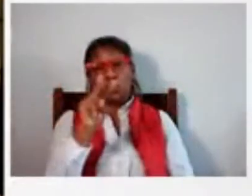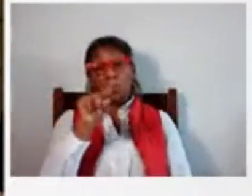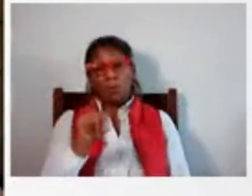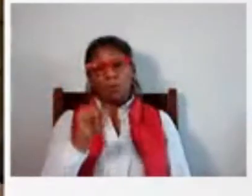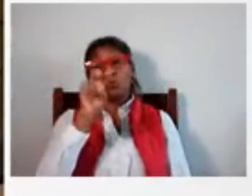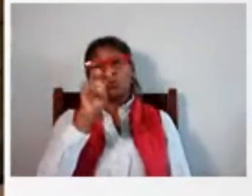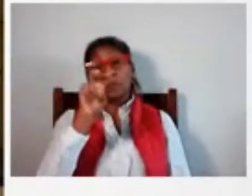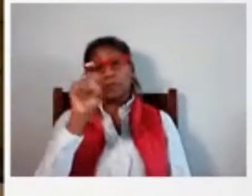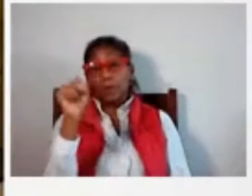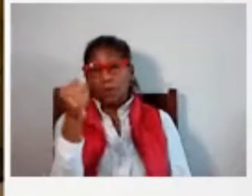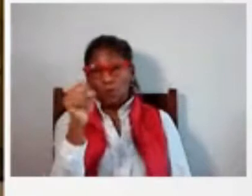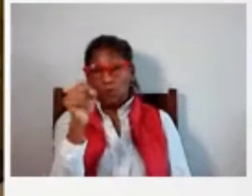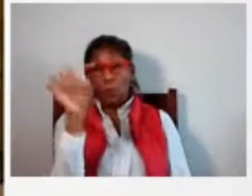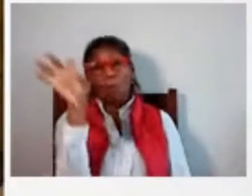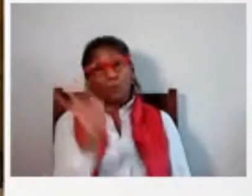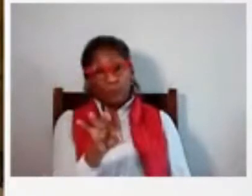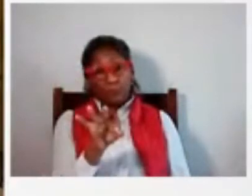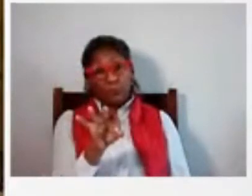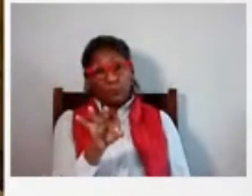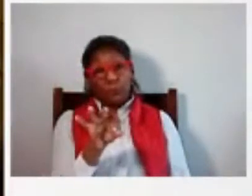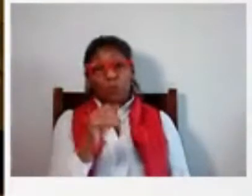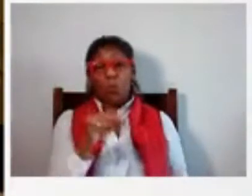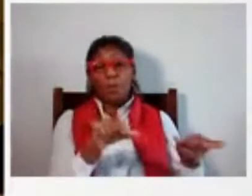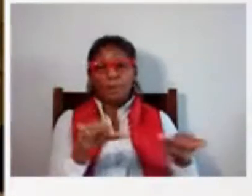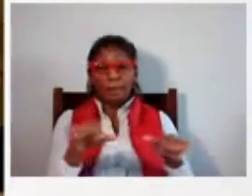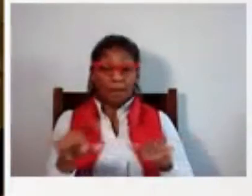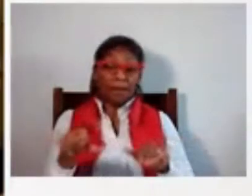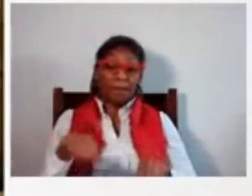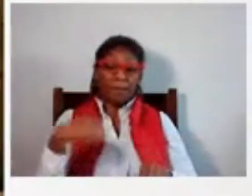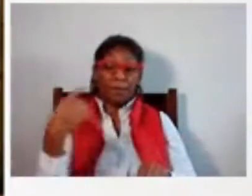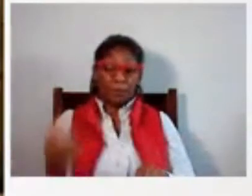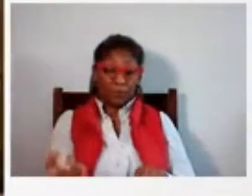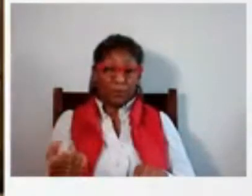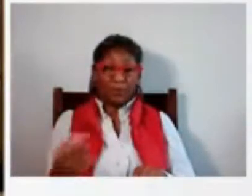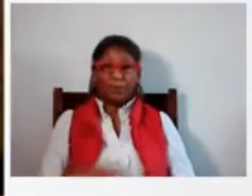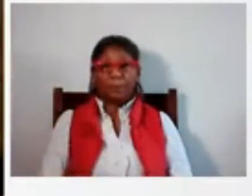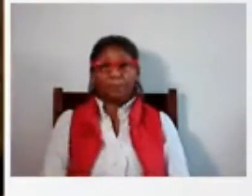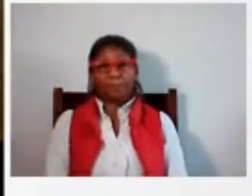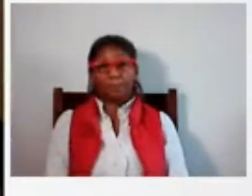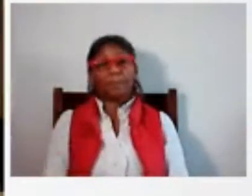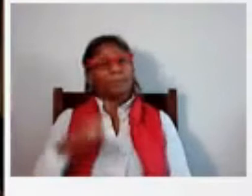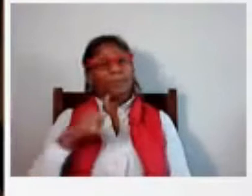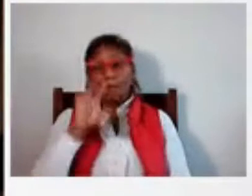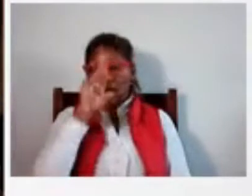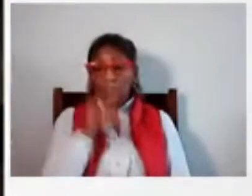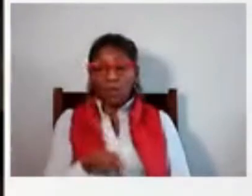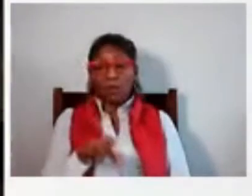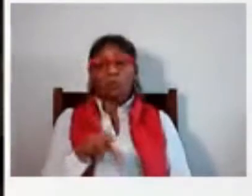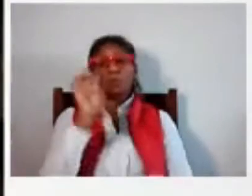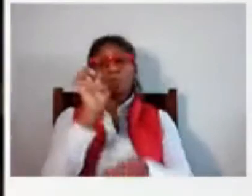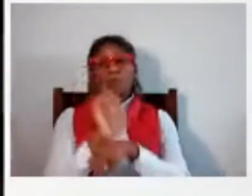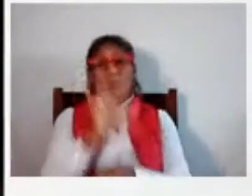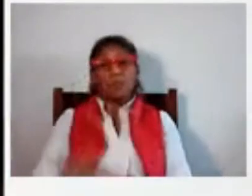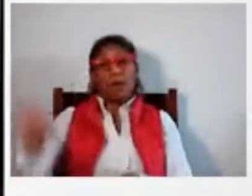2,58 esta proporção de uma semana para outra. Nós temos aqui o resultado do Estado, tem um indicador que é